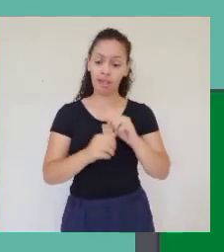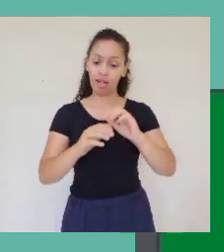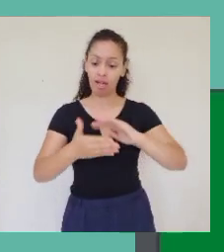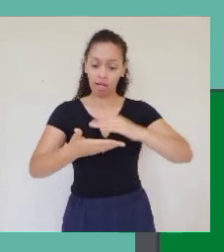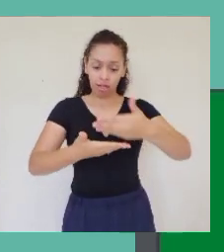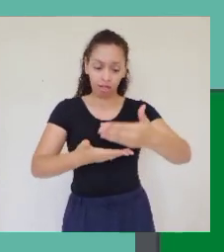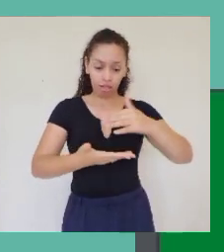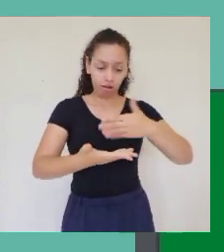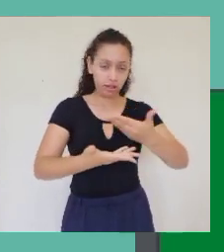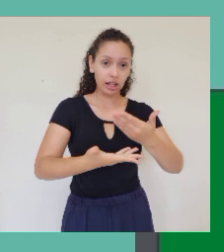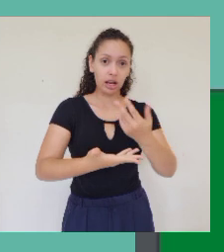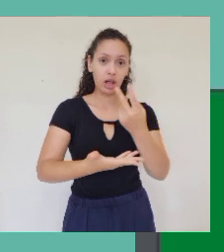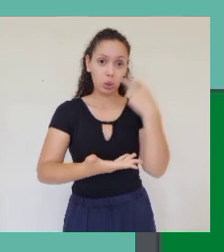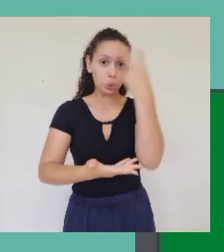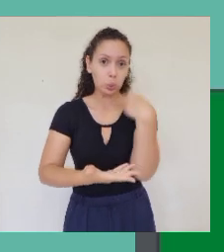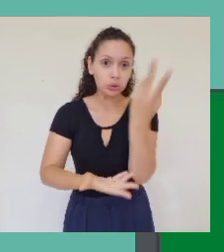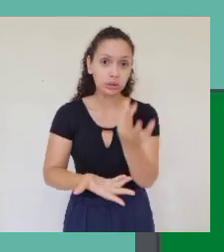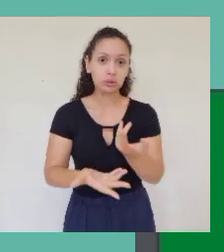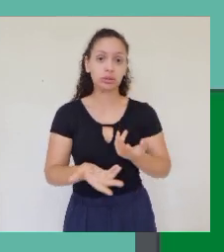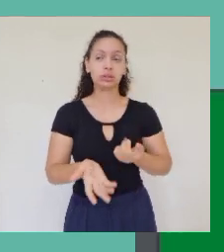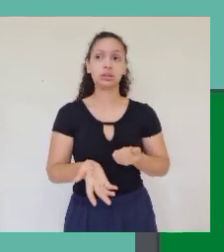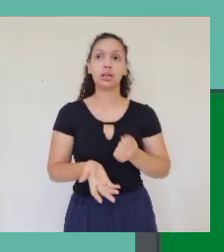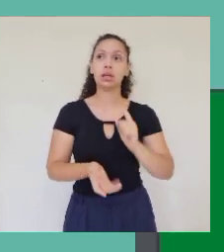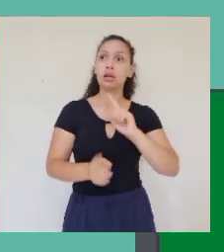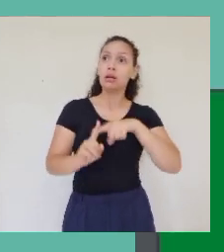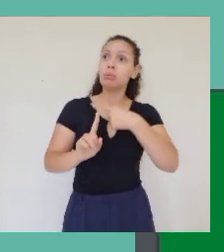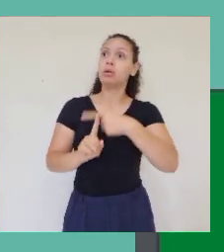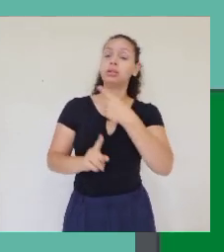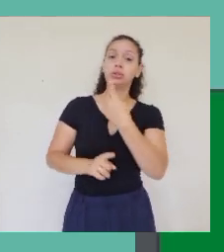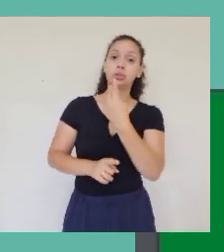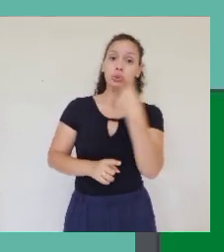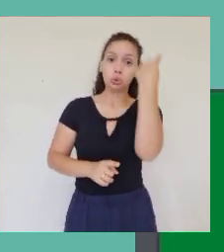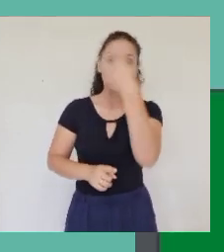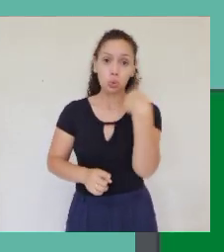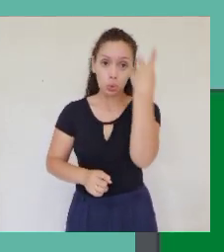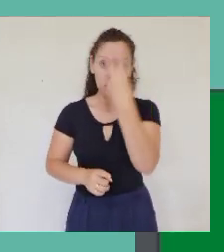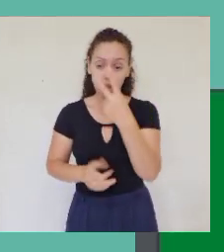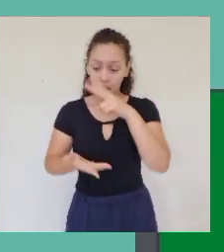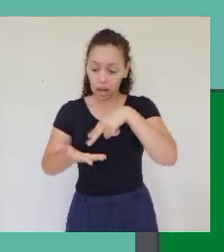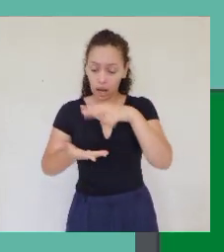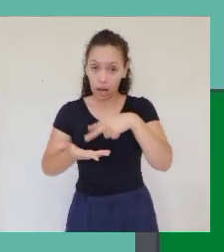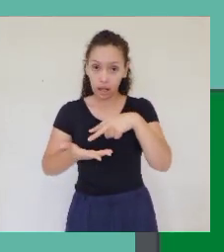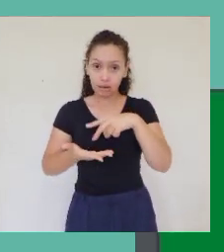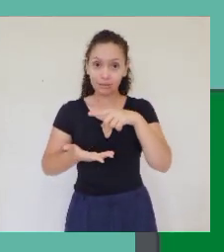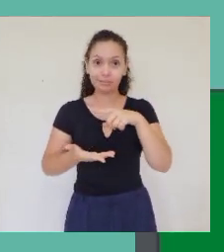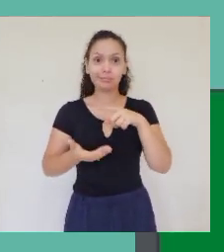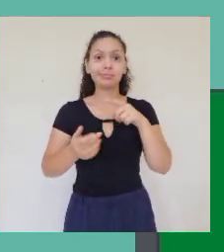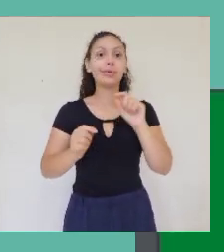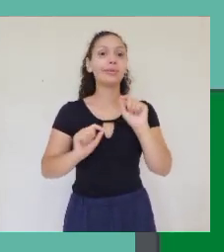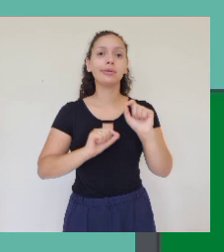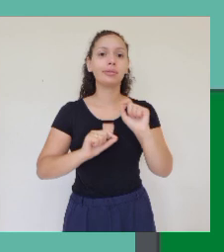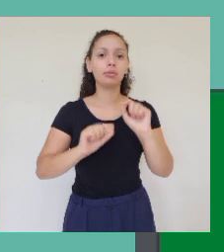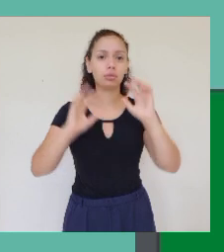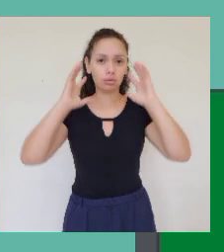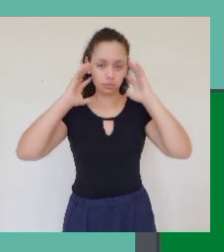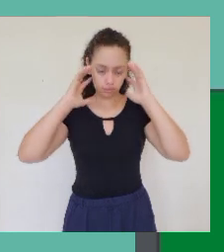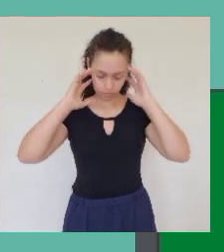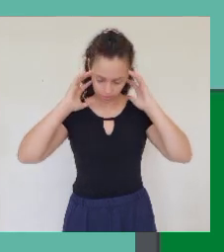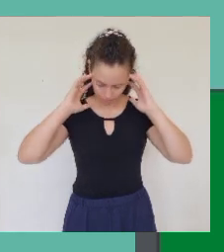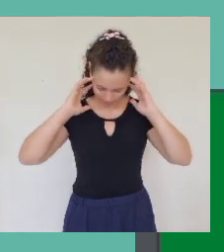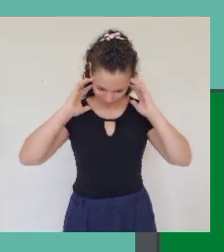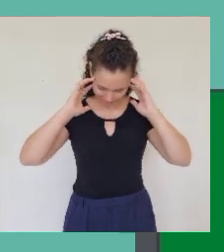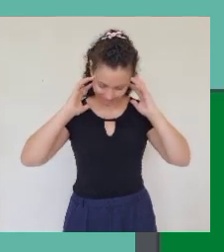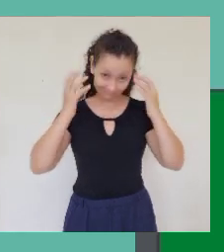a um livro, uma apostila, a tendência é que a gente fique muito tempo assim. E com isso, a gente tem uma série